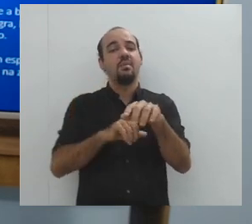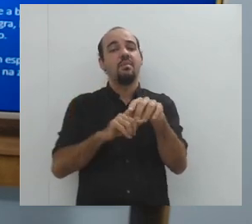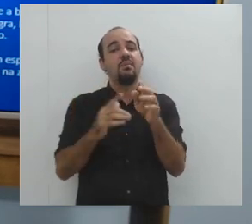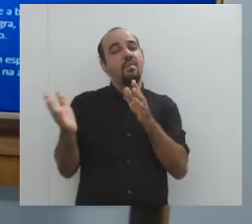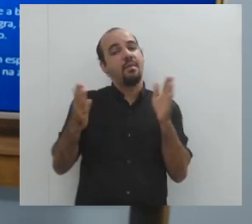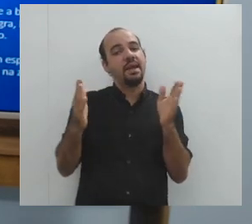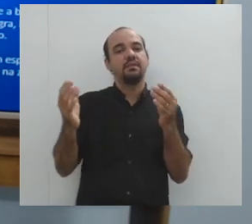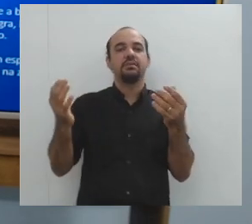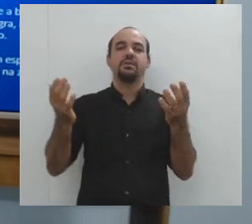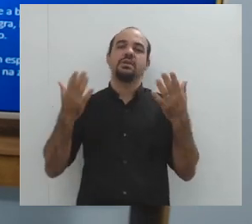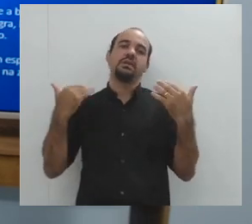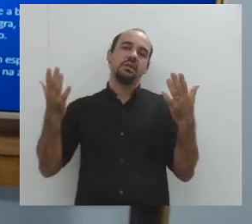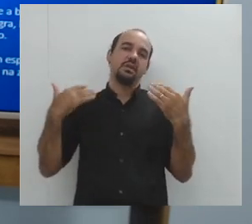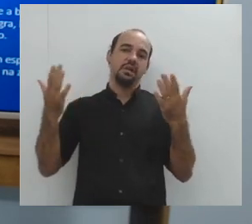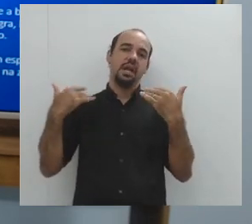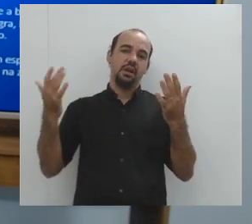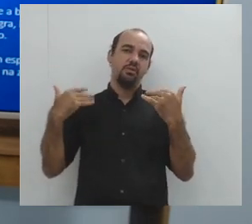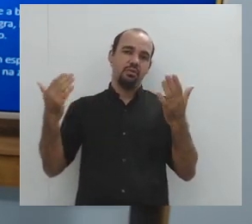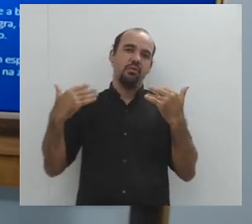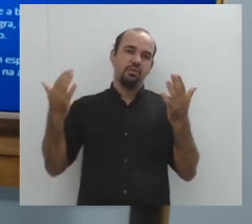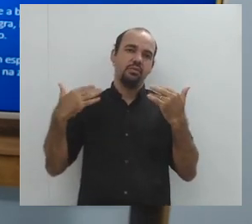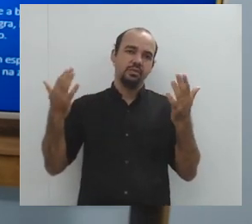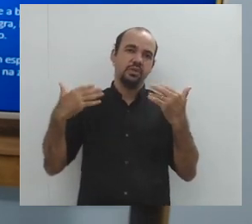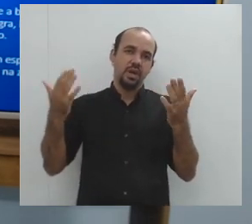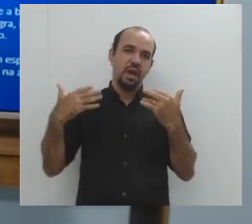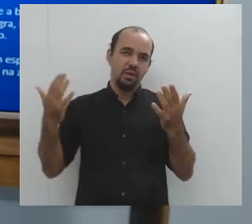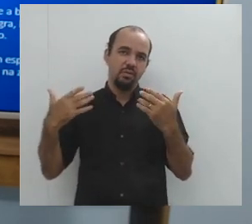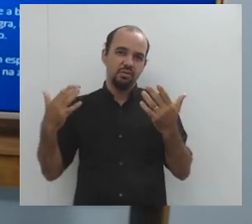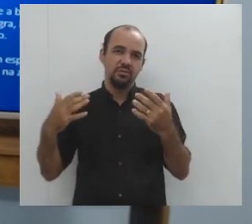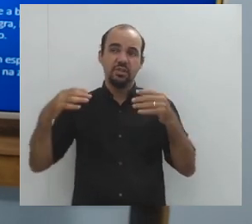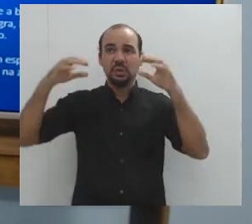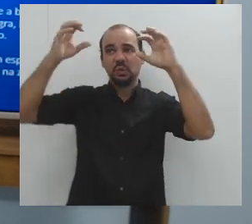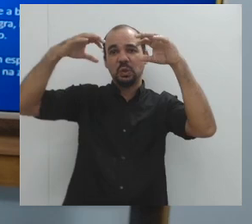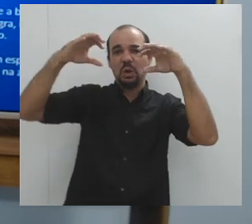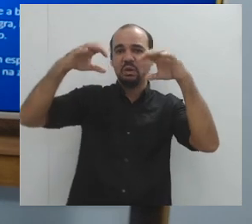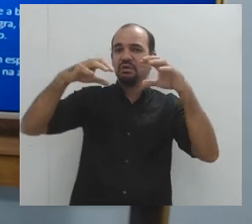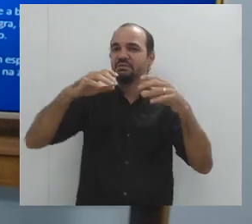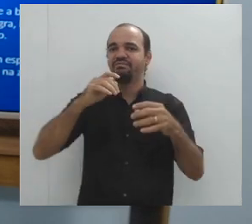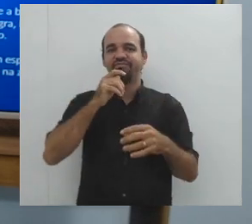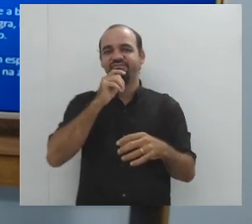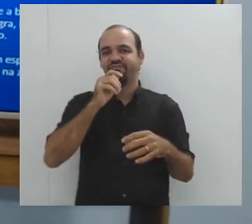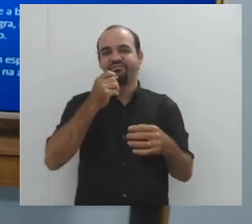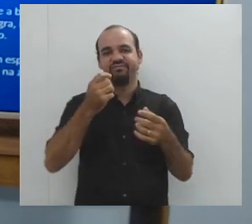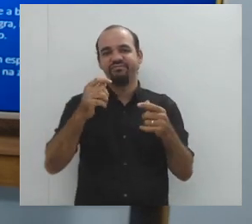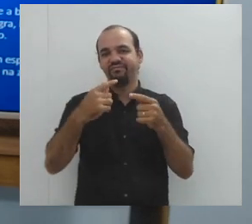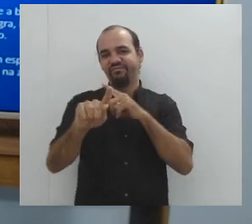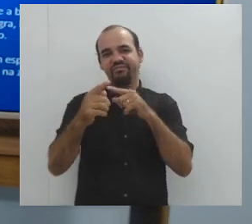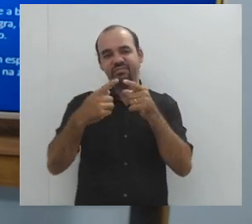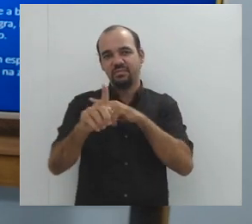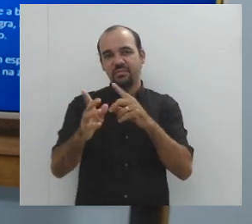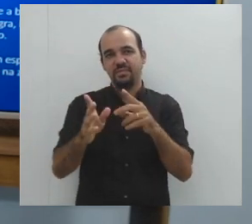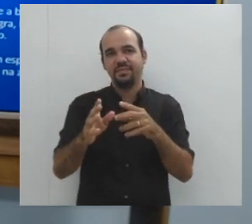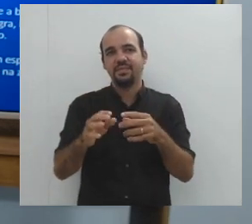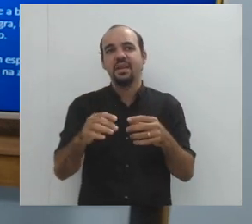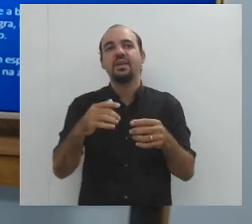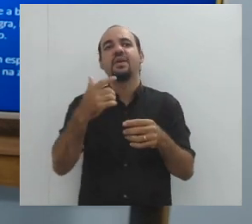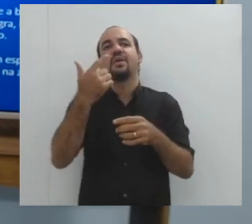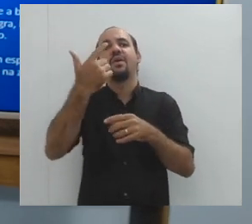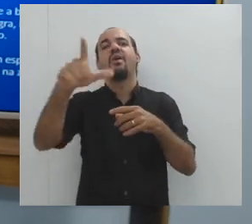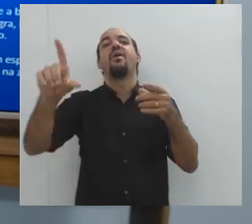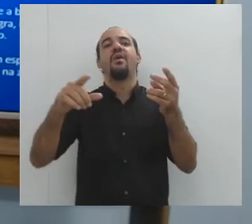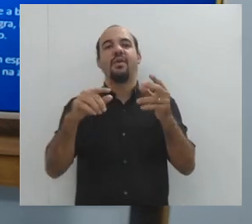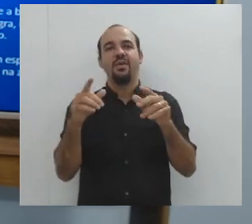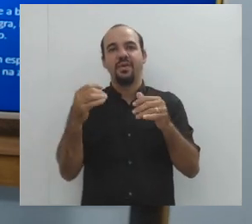própria dinâmica da brincadeira. Outro que é finca, onde você joga um objeto pontiagudo,